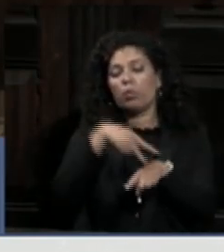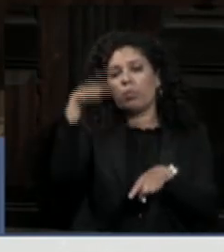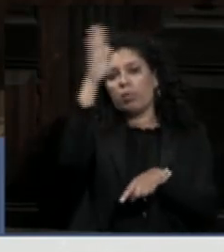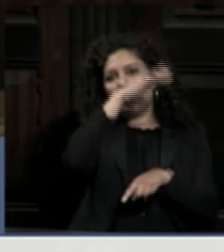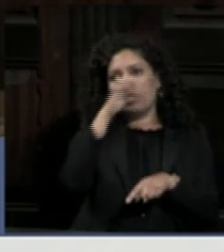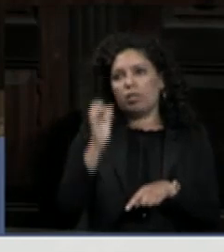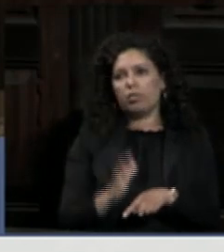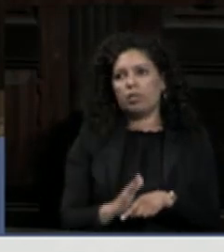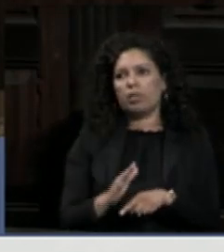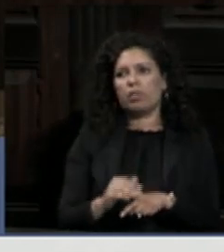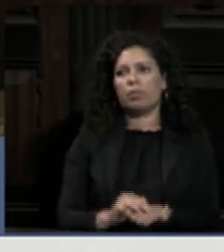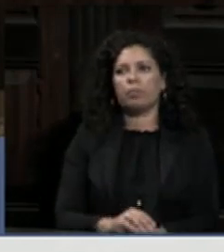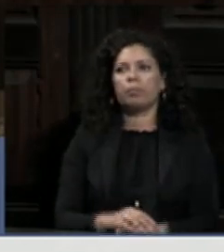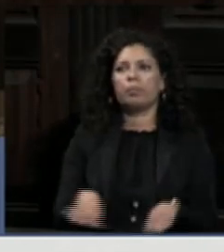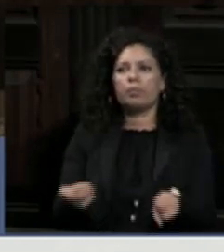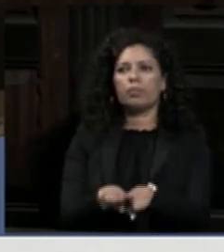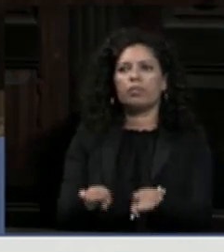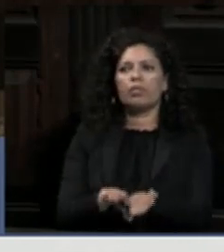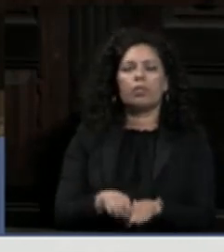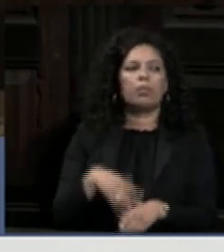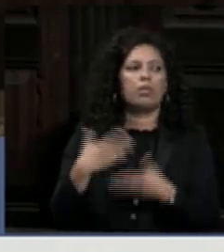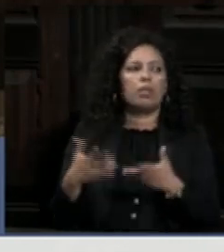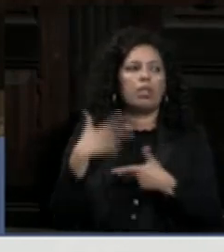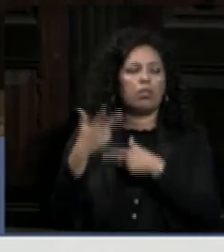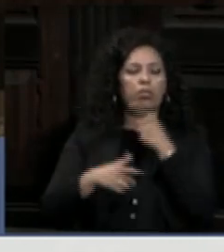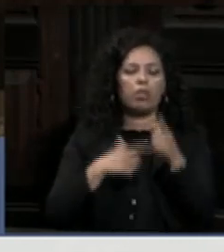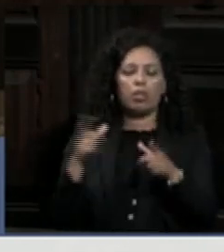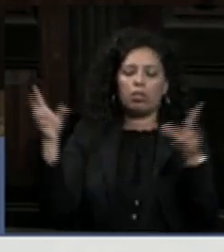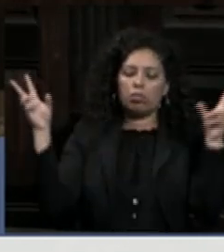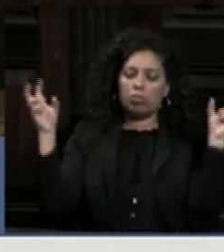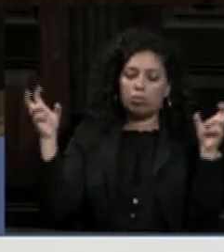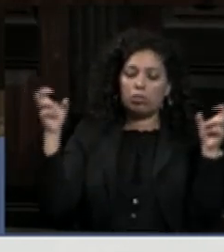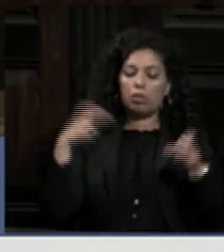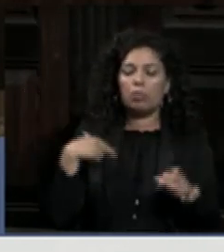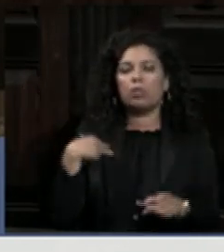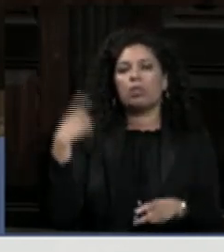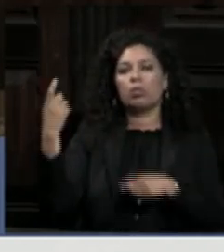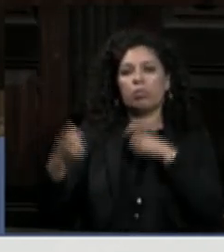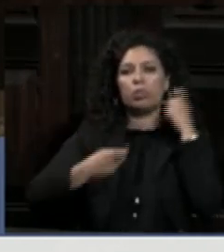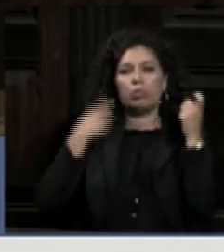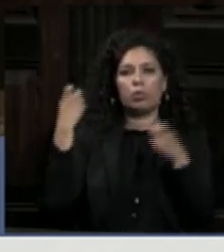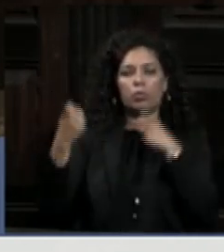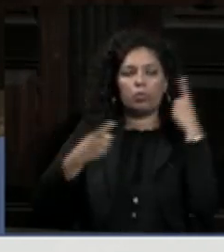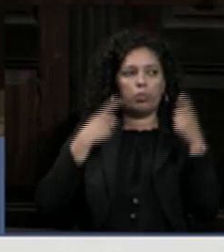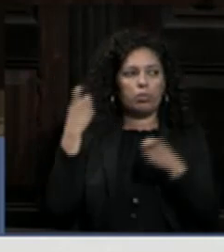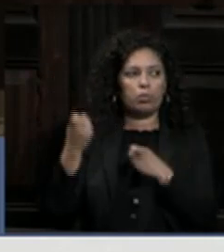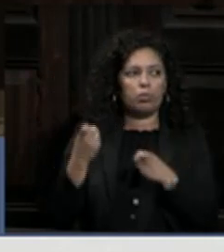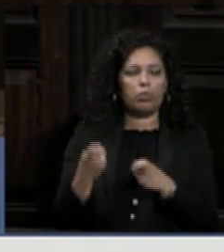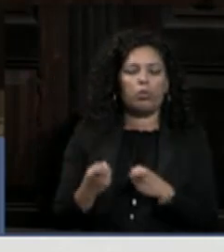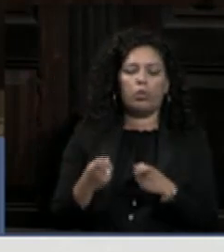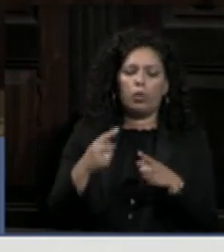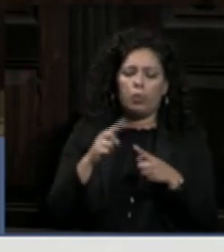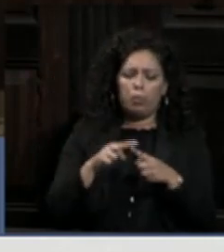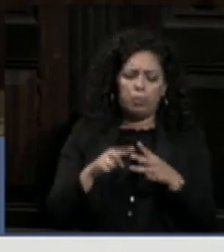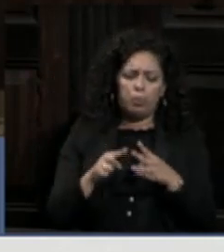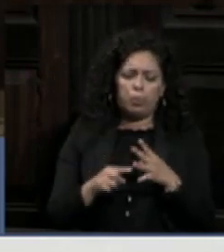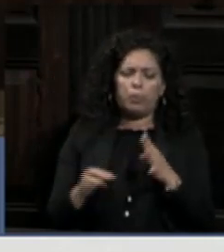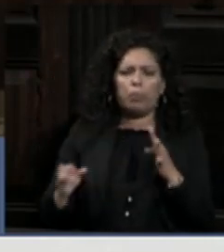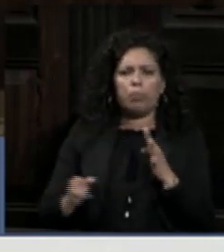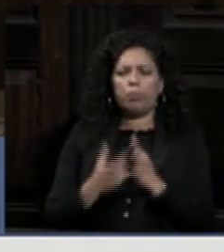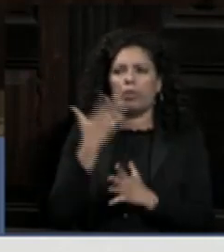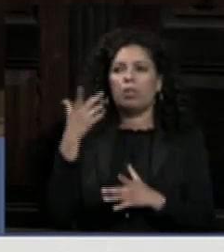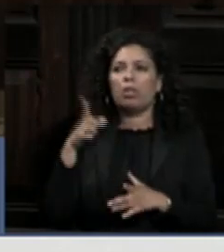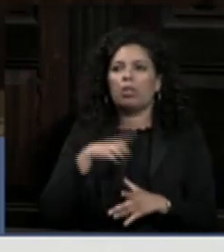eu gostaria também de abordar um ponto que me preocupa muito entre os muitos pontos em